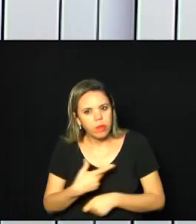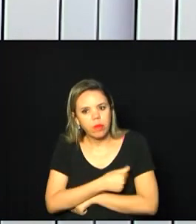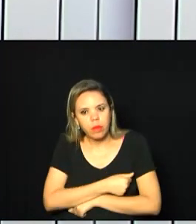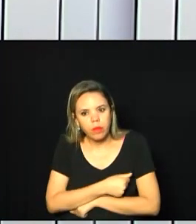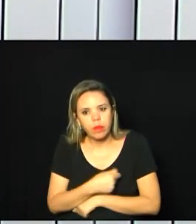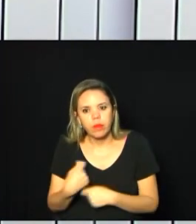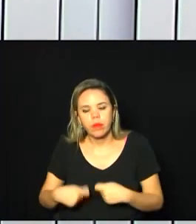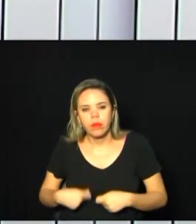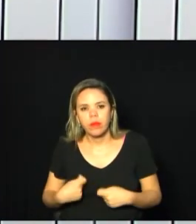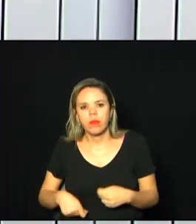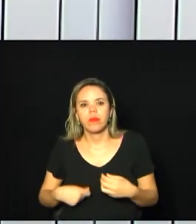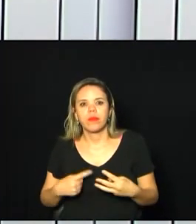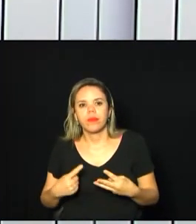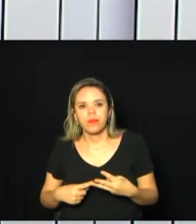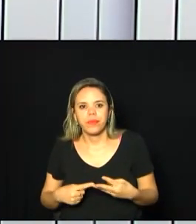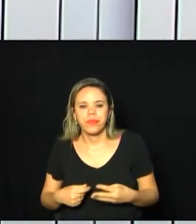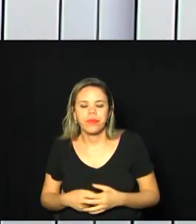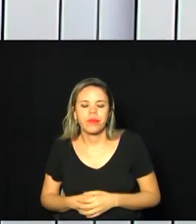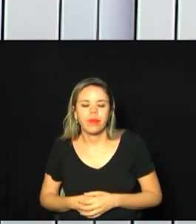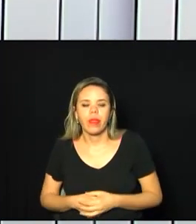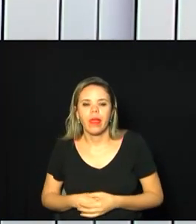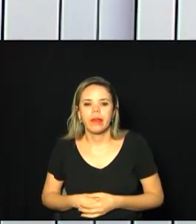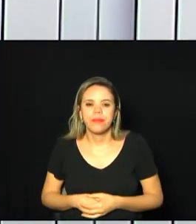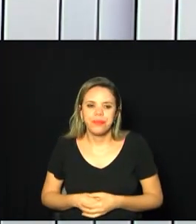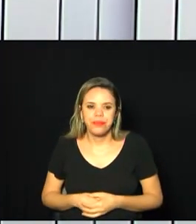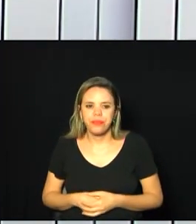vai precisar dessa dose de reforço?